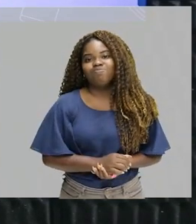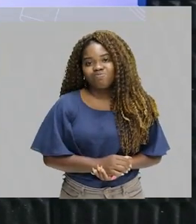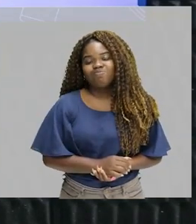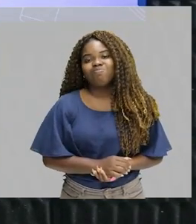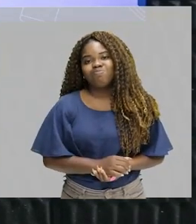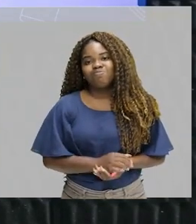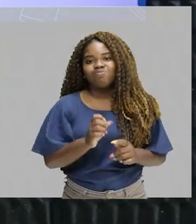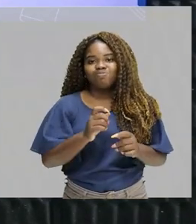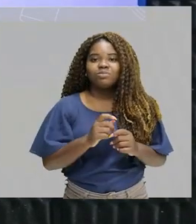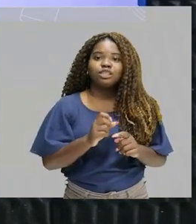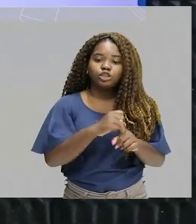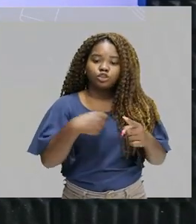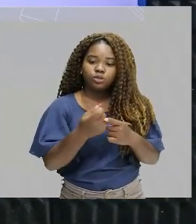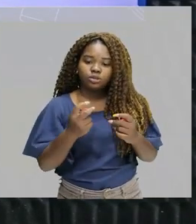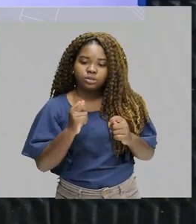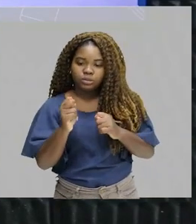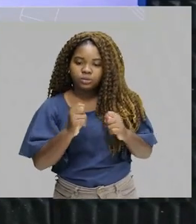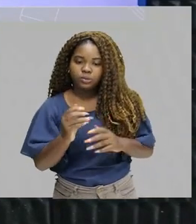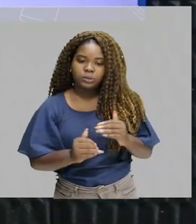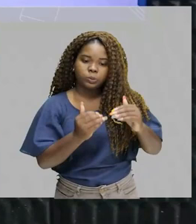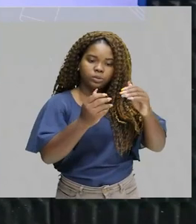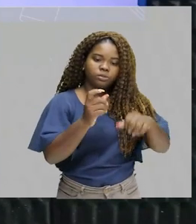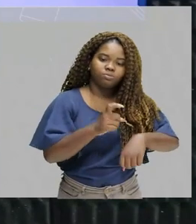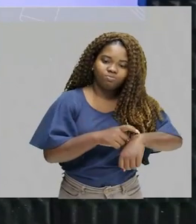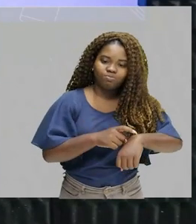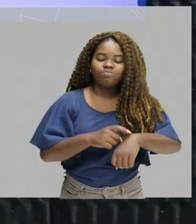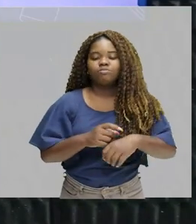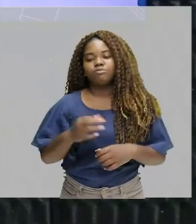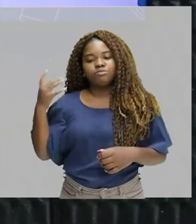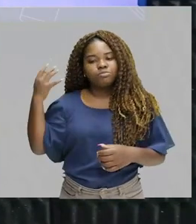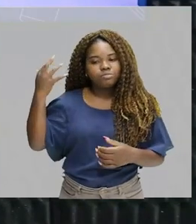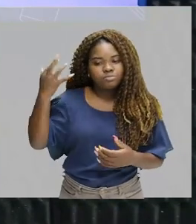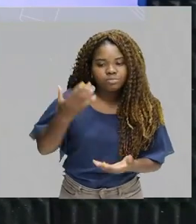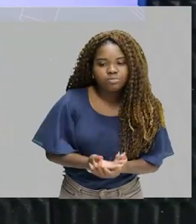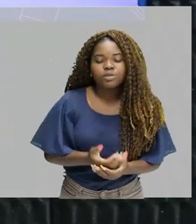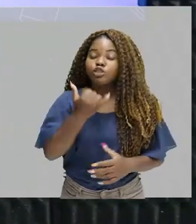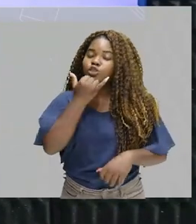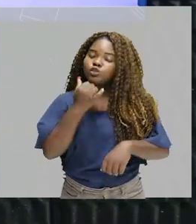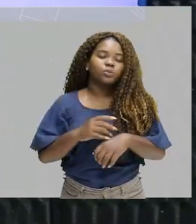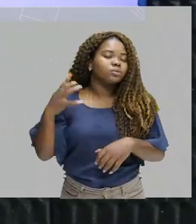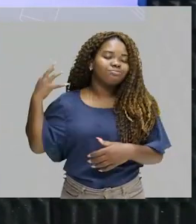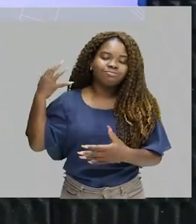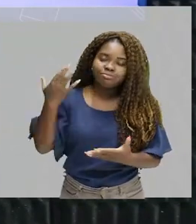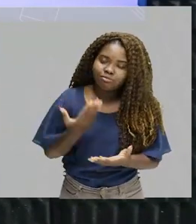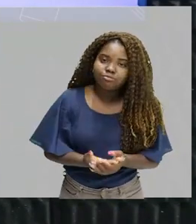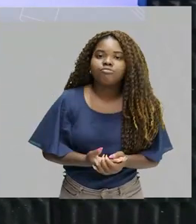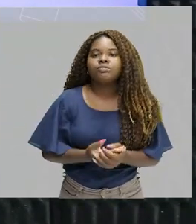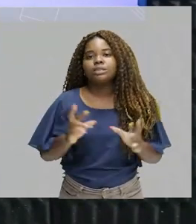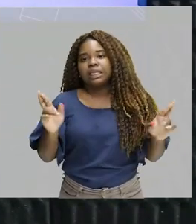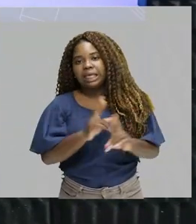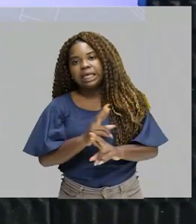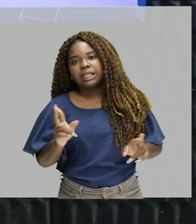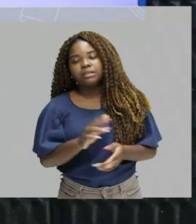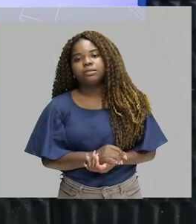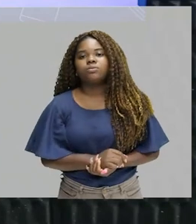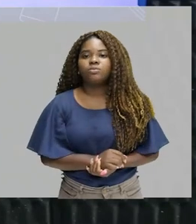socioeconômico que é construído ao ao longo do tempo que tá diretamente ligado a isso a escravidão Colonial segundo a